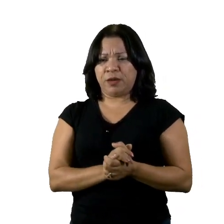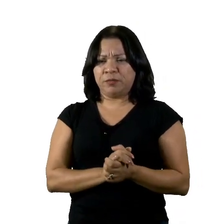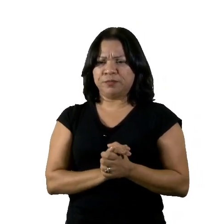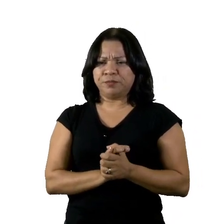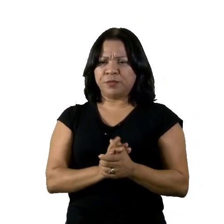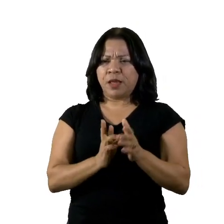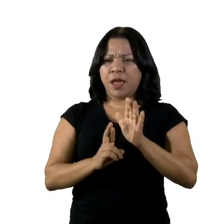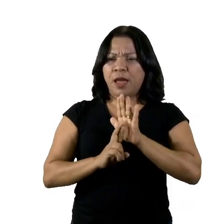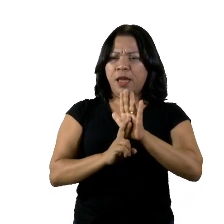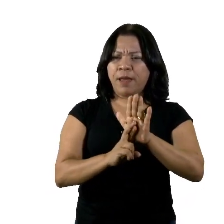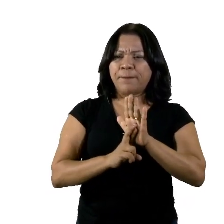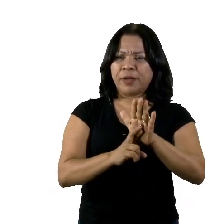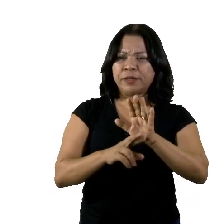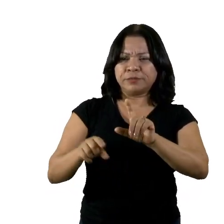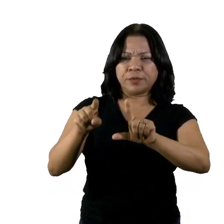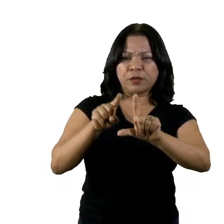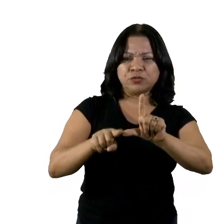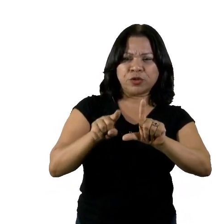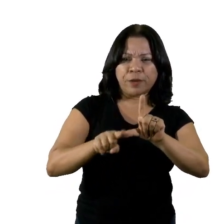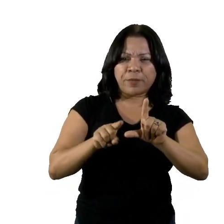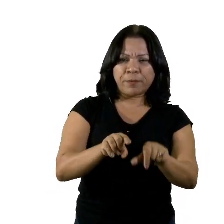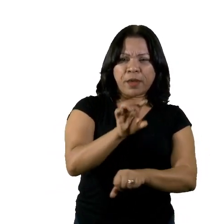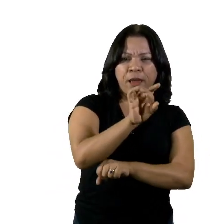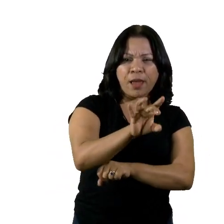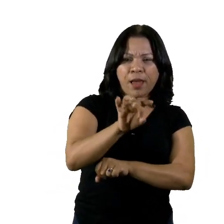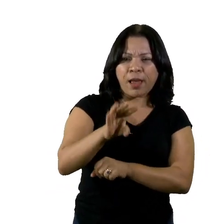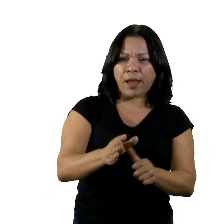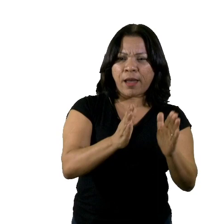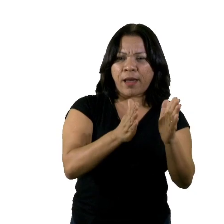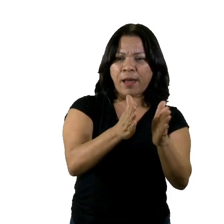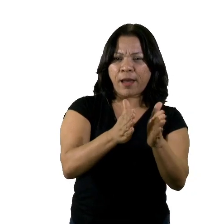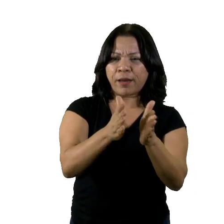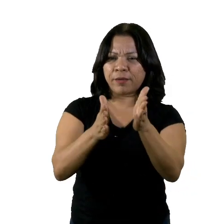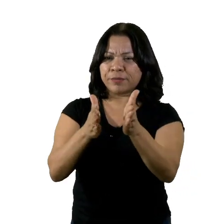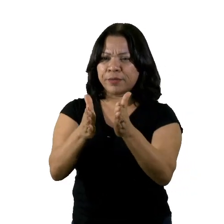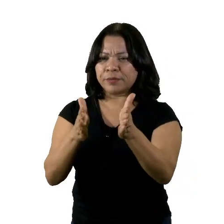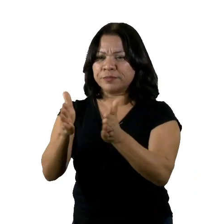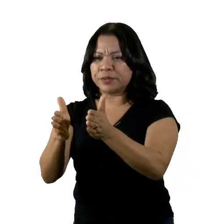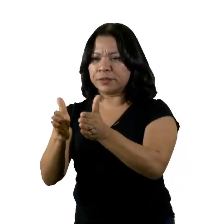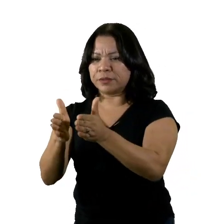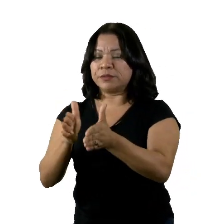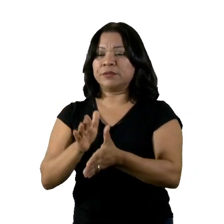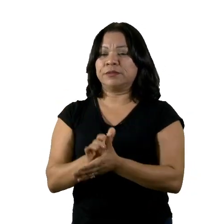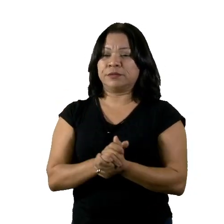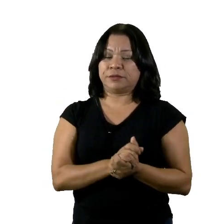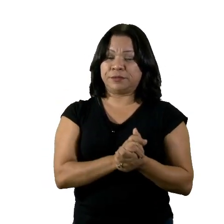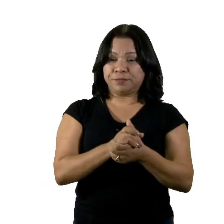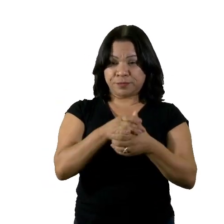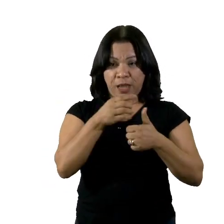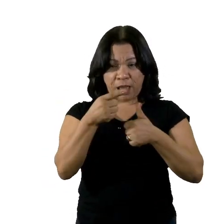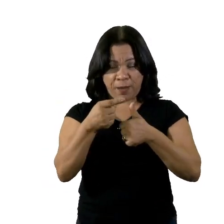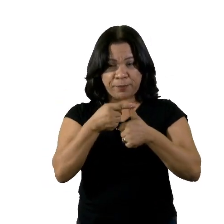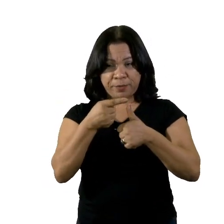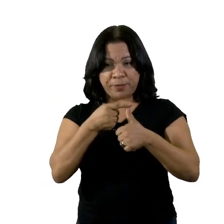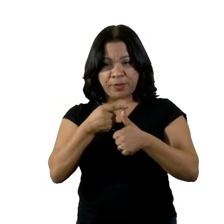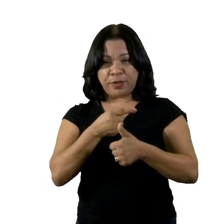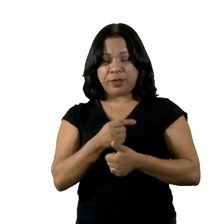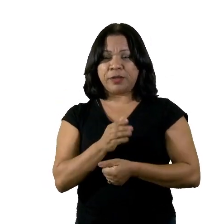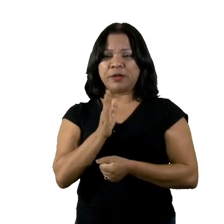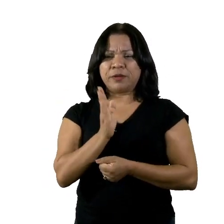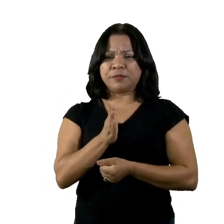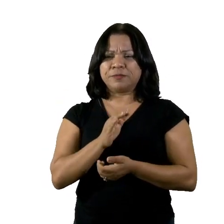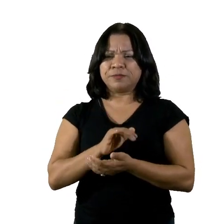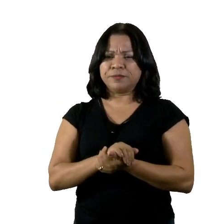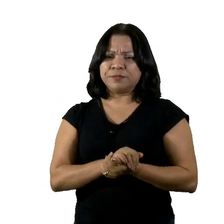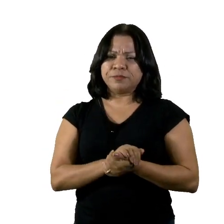represente algebricamente cada sentença. A primeira sentença, como vocês devem estar vendo aí na televisão, é